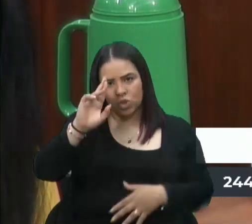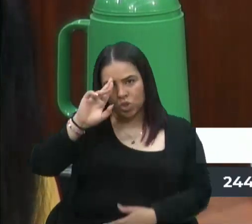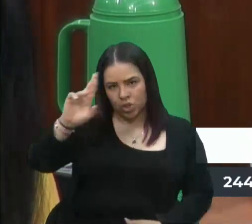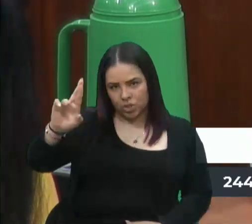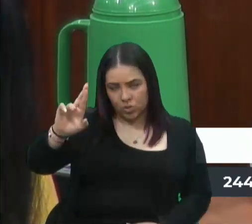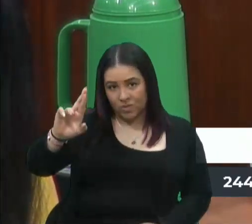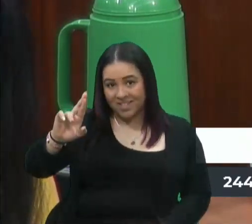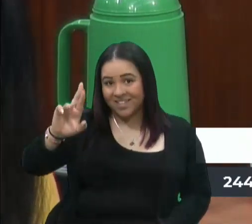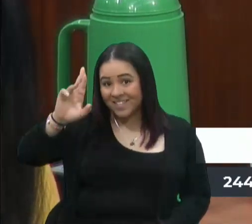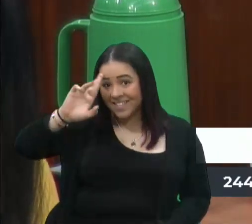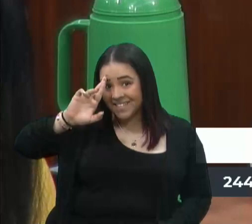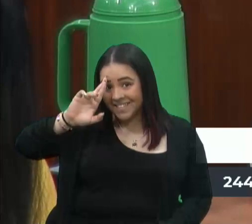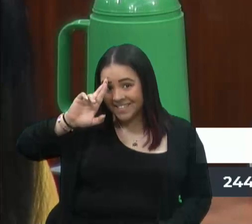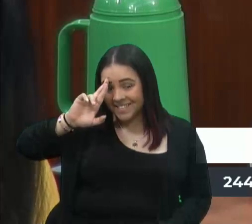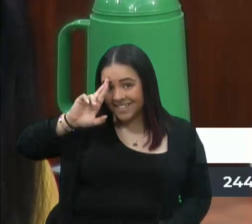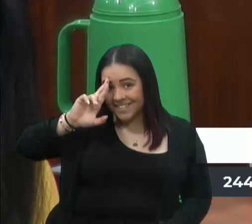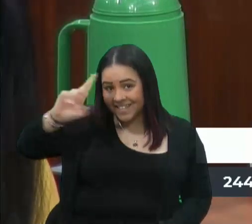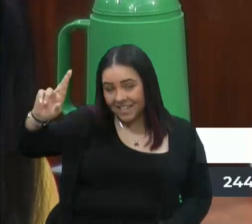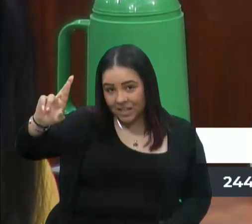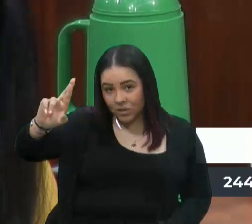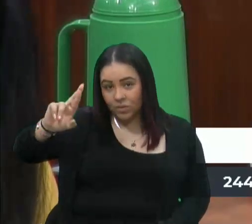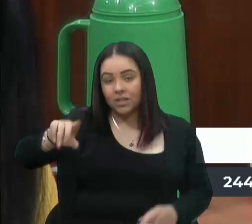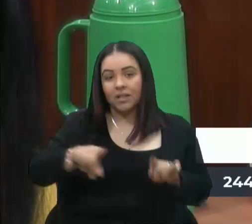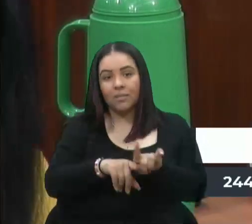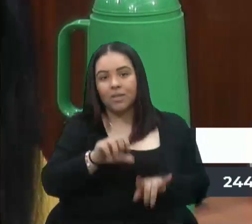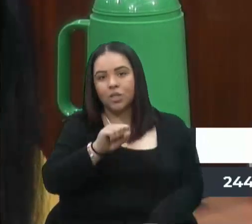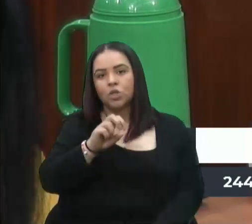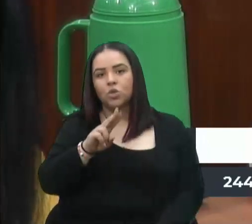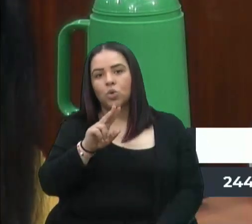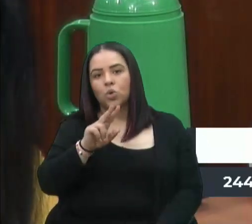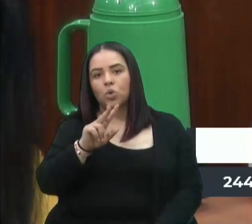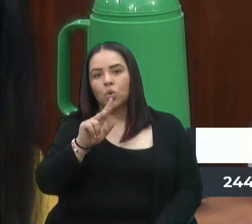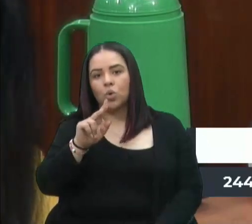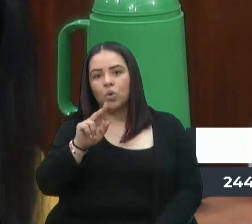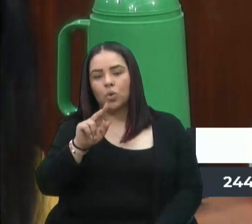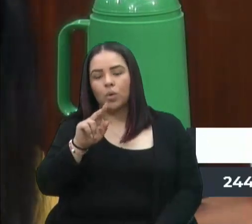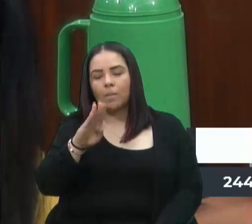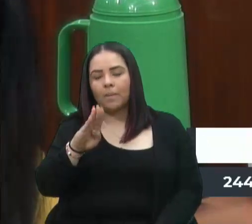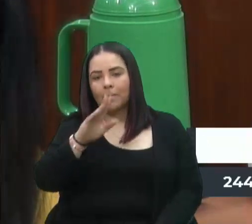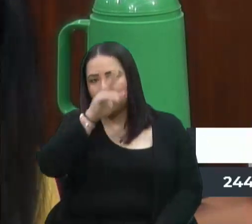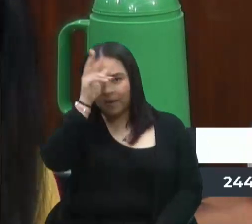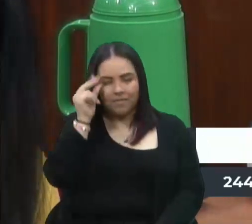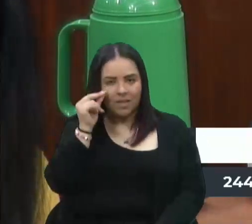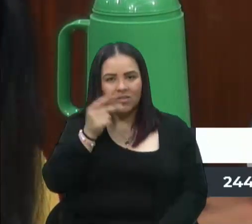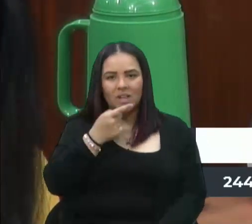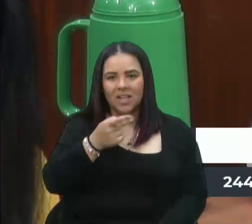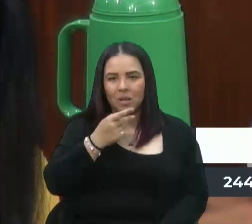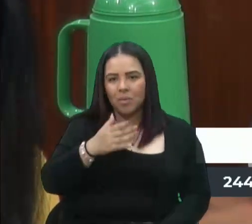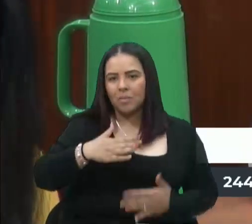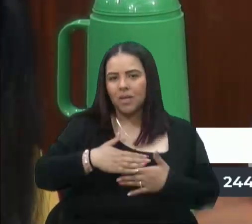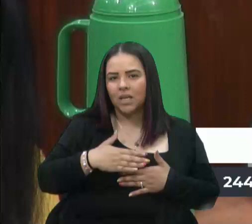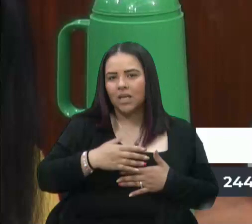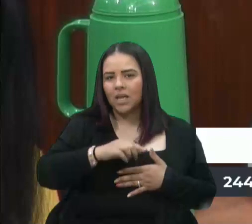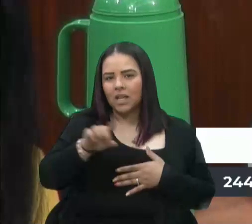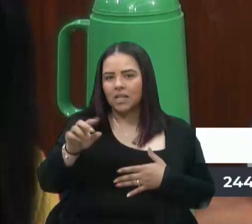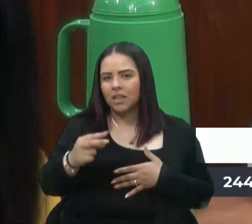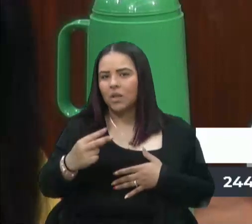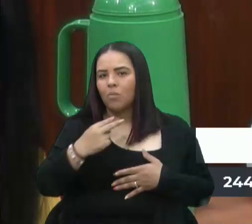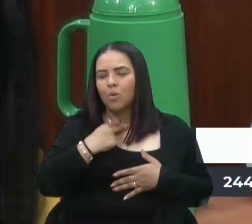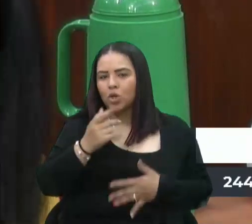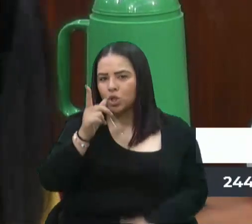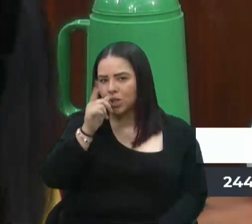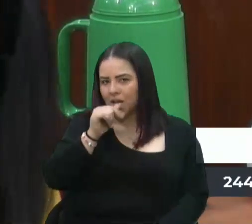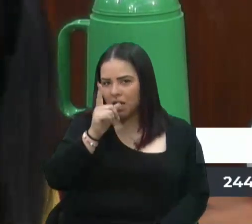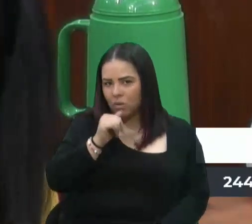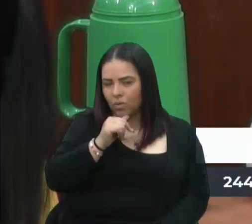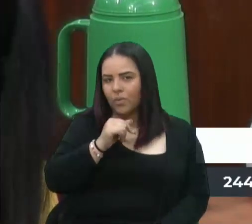diretores e subprefeitos me dizendo que não podiam ir levar água e